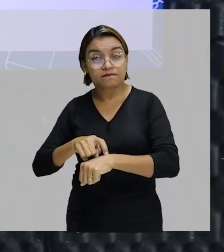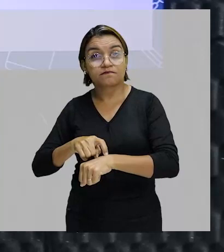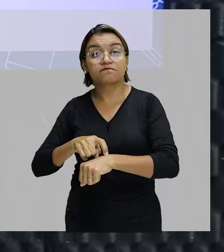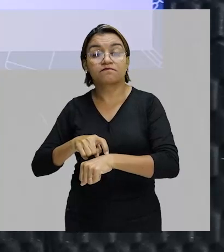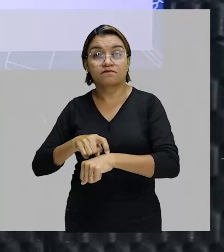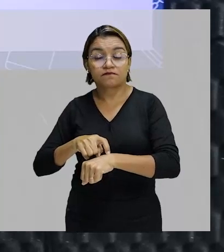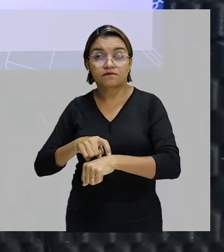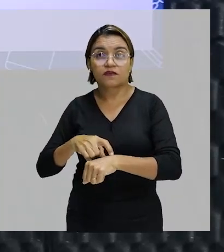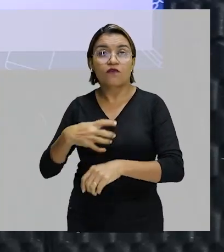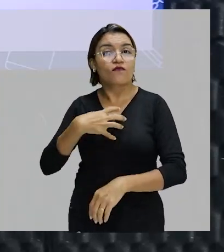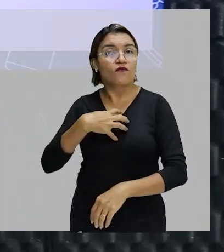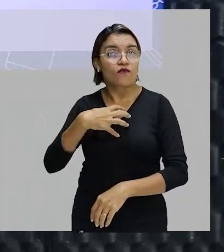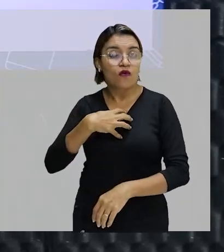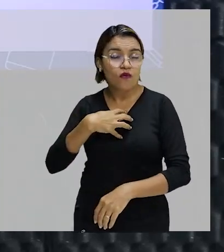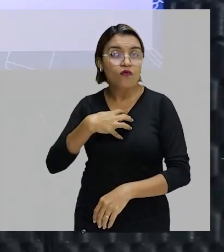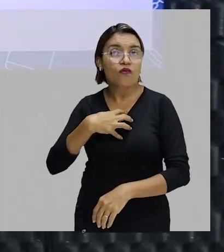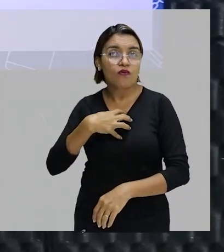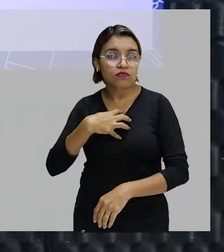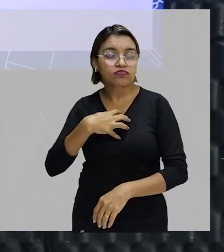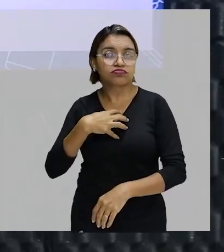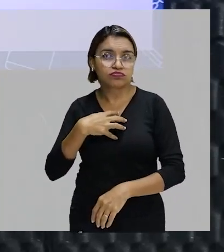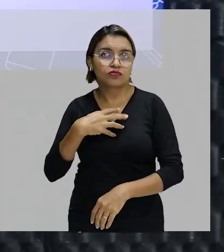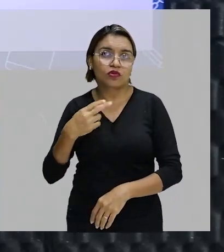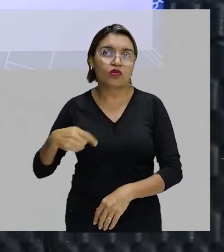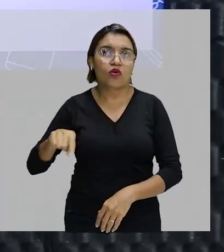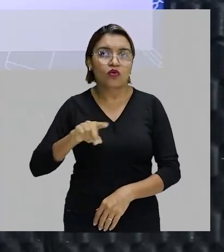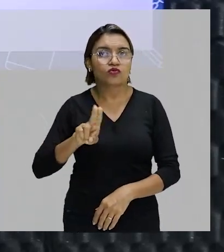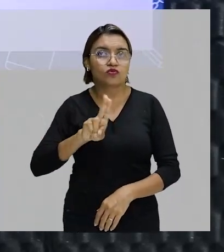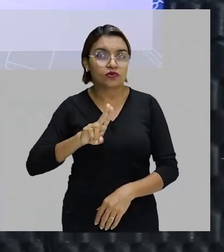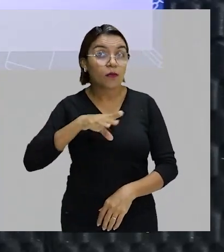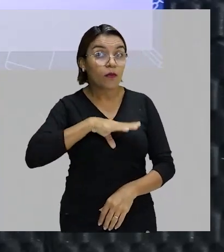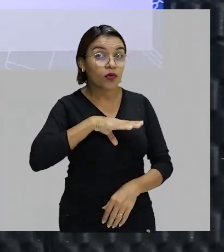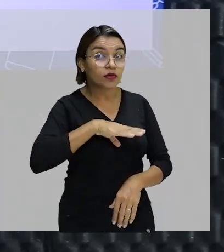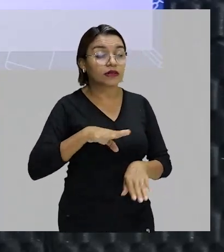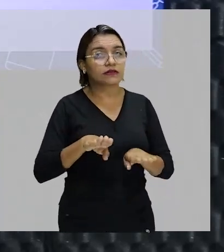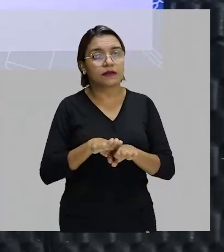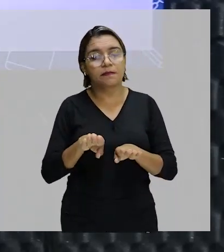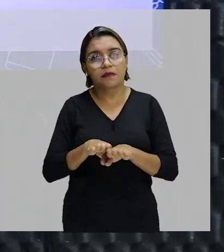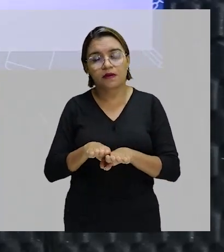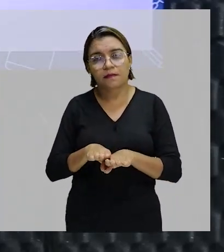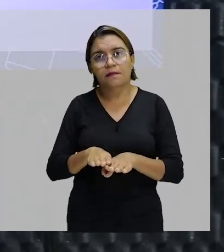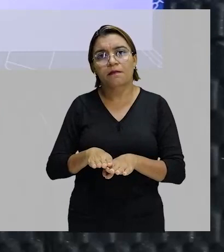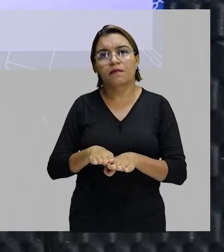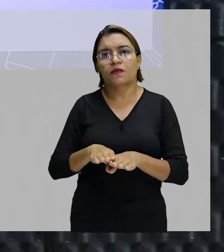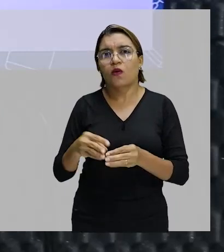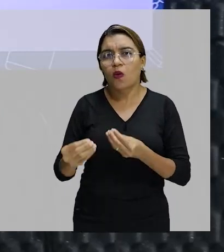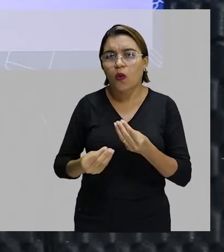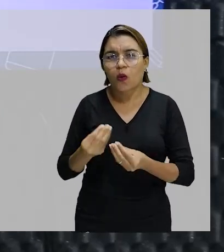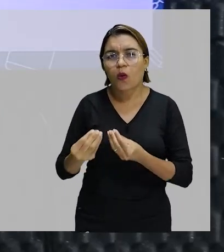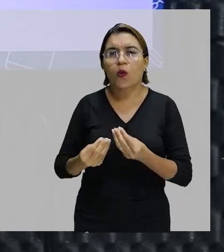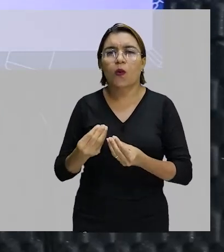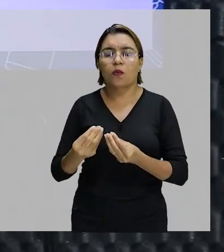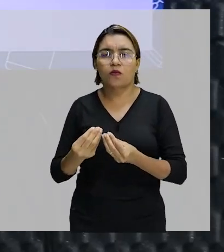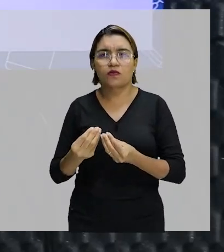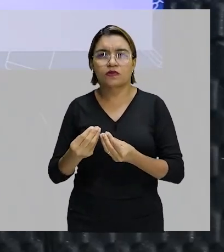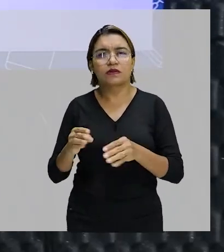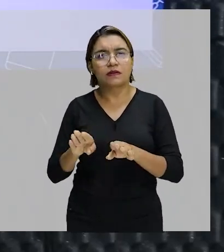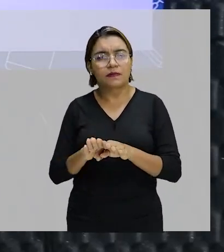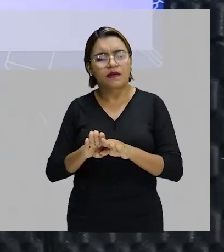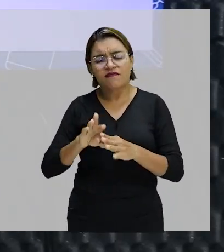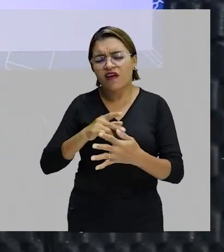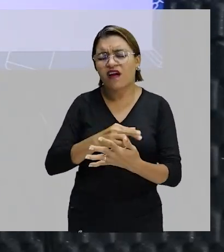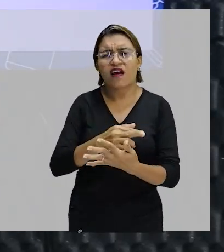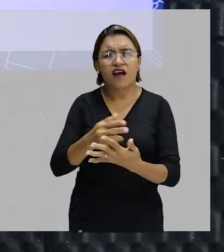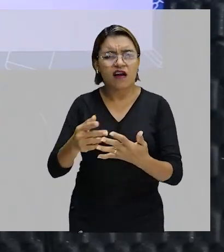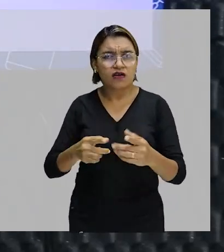circunstância, maneira ou modo, como nós chamamos em português, causa, gradação ou intensidade e